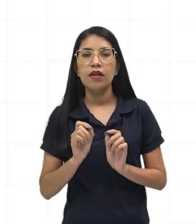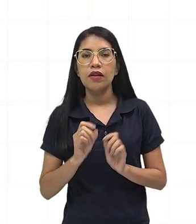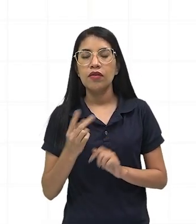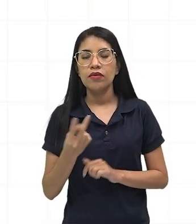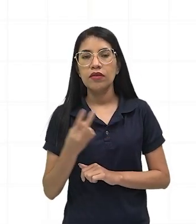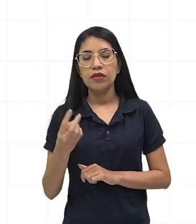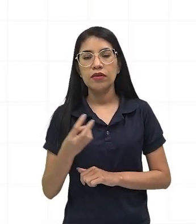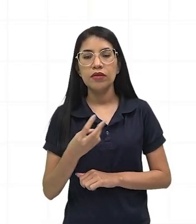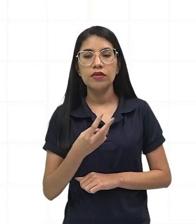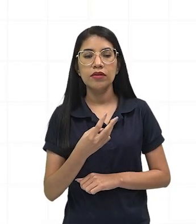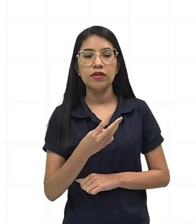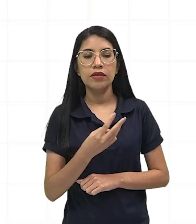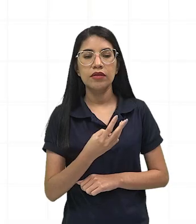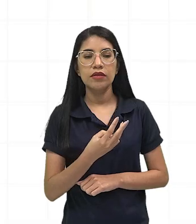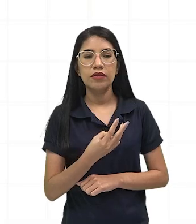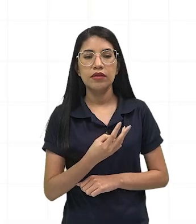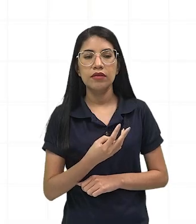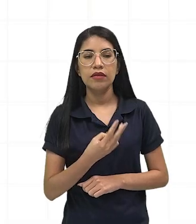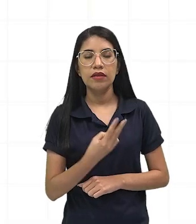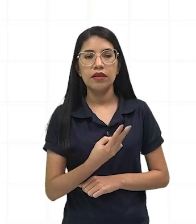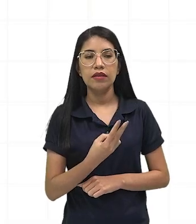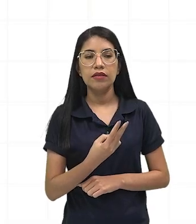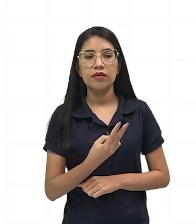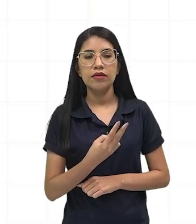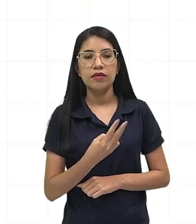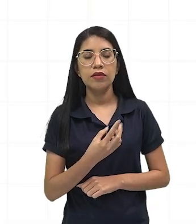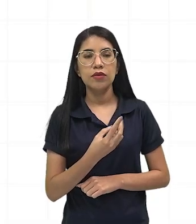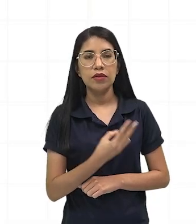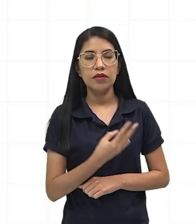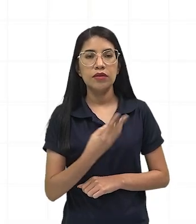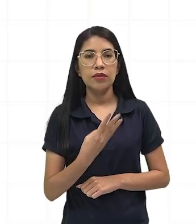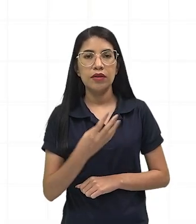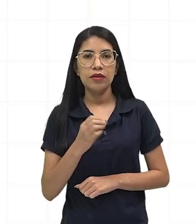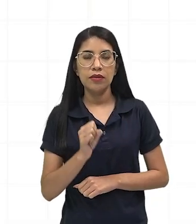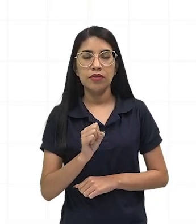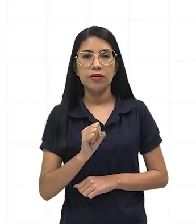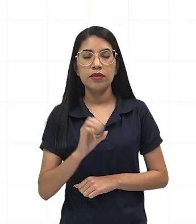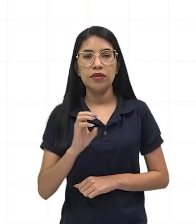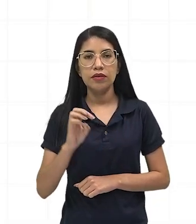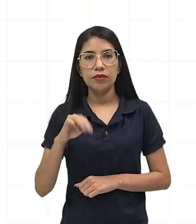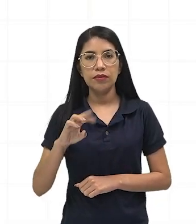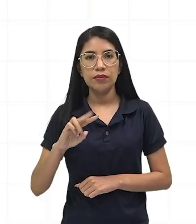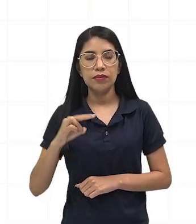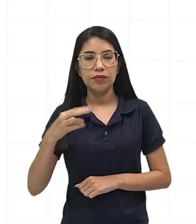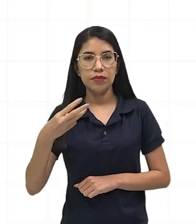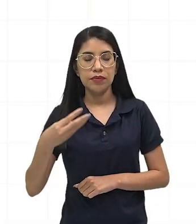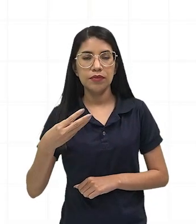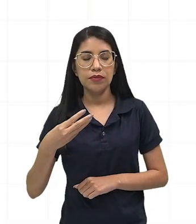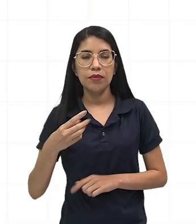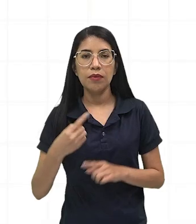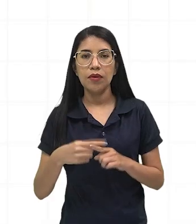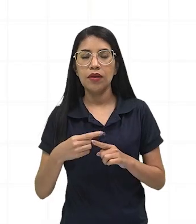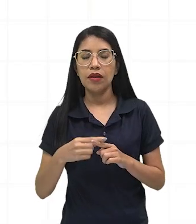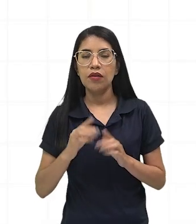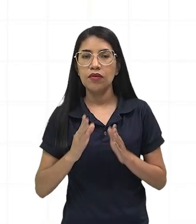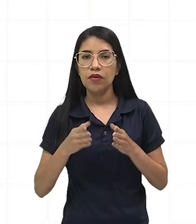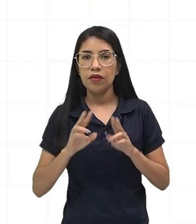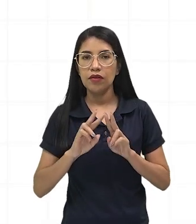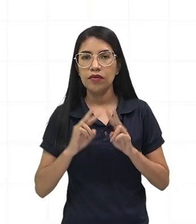centímetros cúbicos, porque nós estamos tratando de volume. Beleza, meu povo?